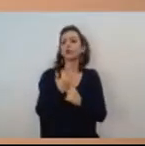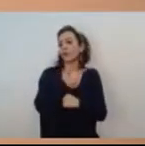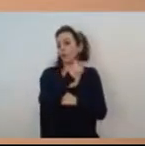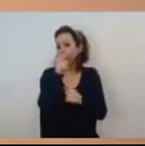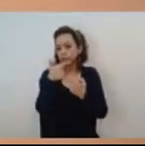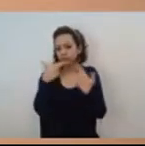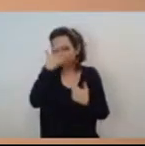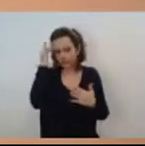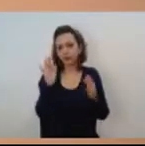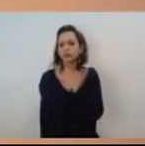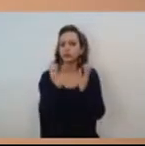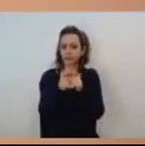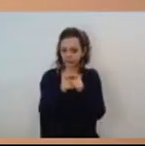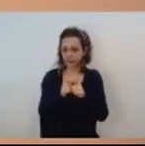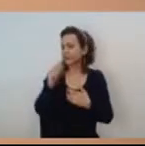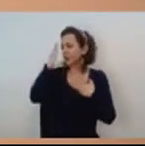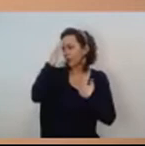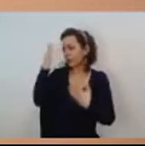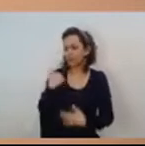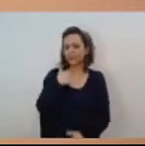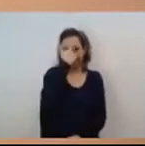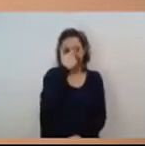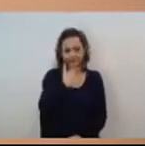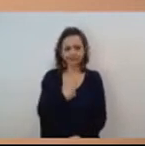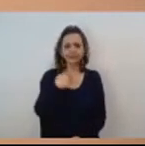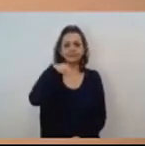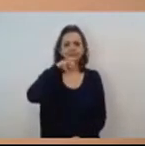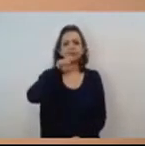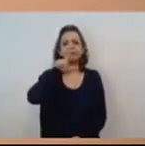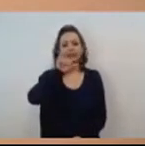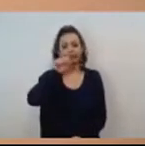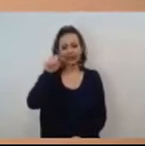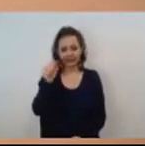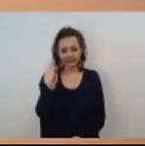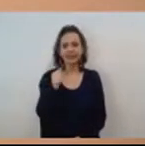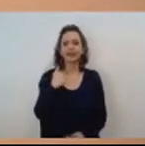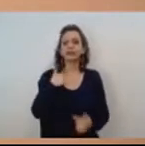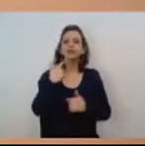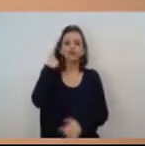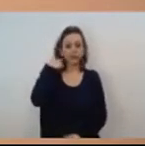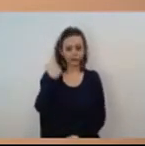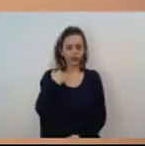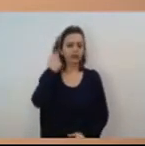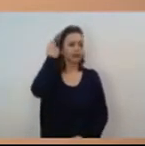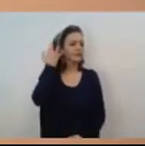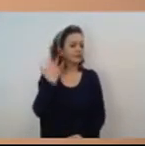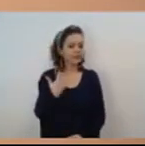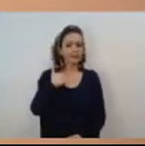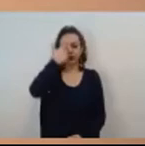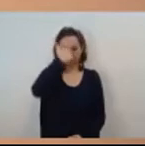advogada né trabalho com diversidade e inclusão fazer uma queima audiodescrição eu sou negra eu tenho o cabelo